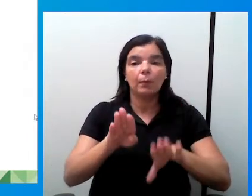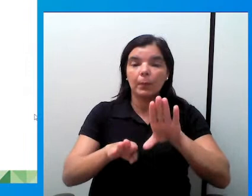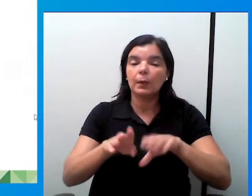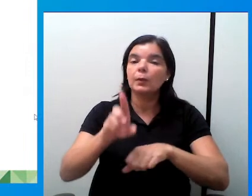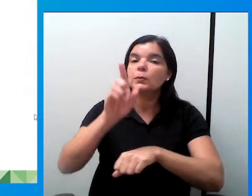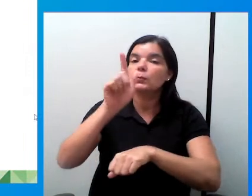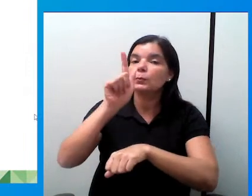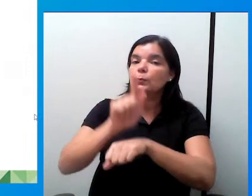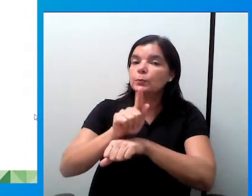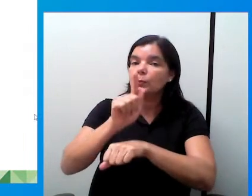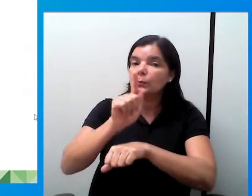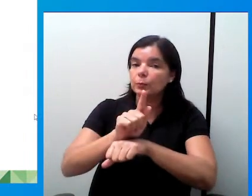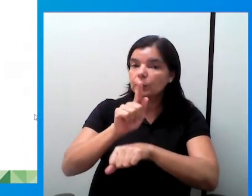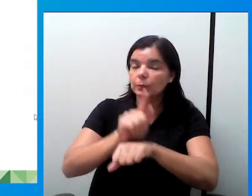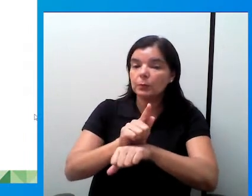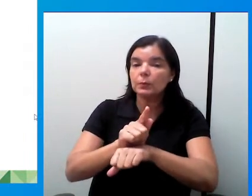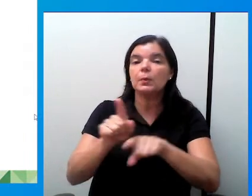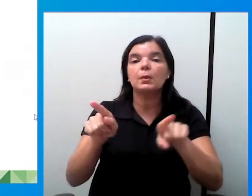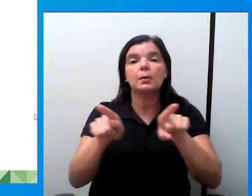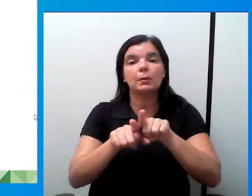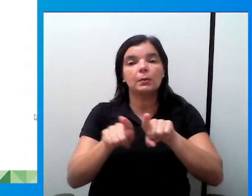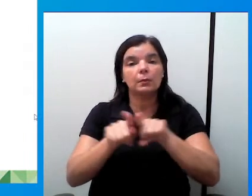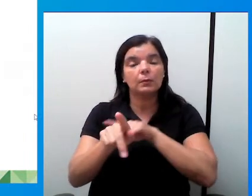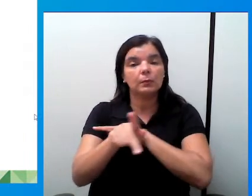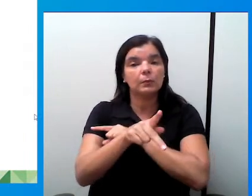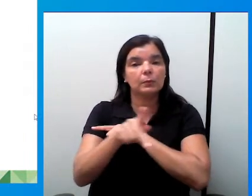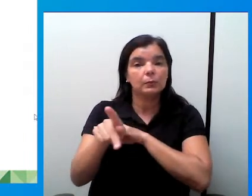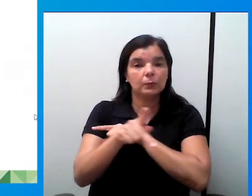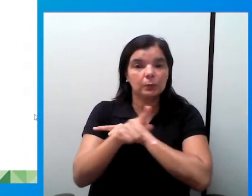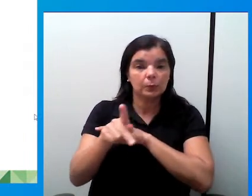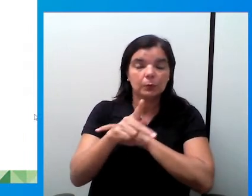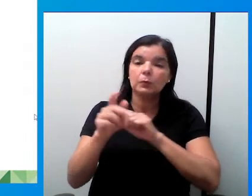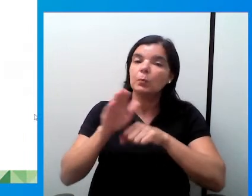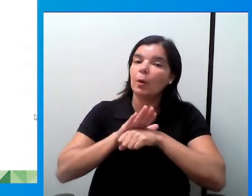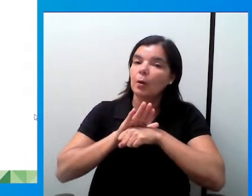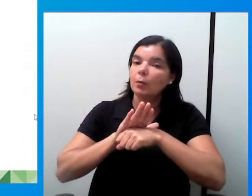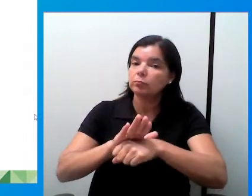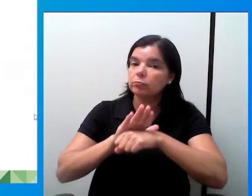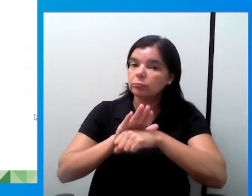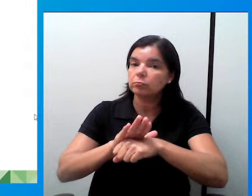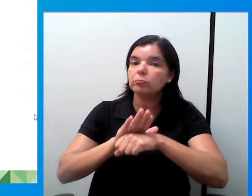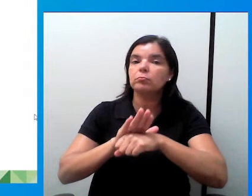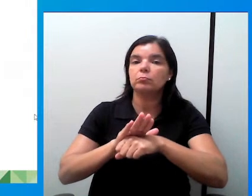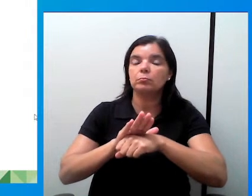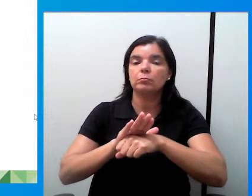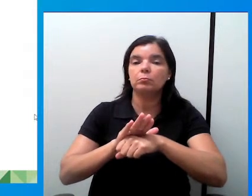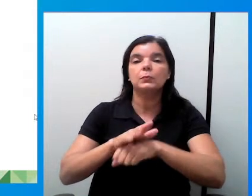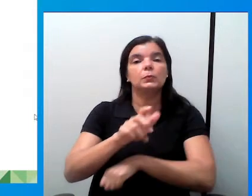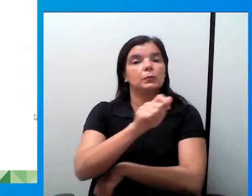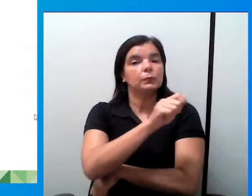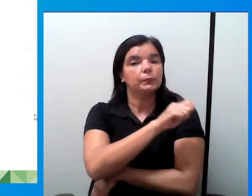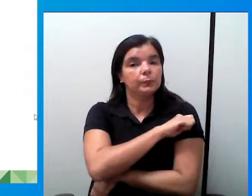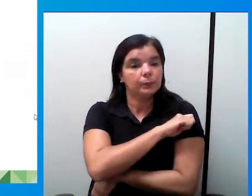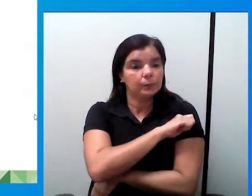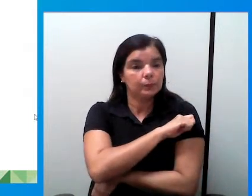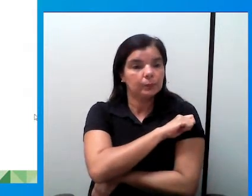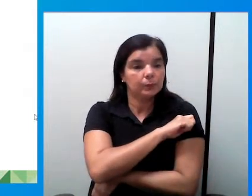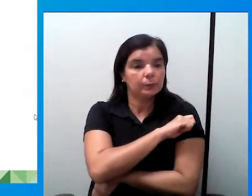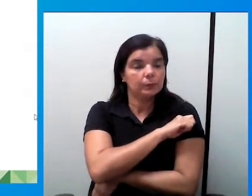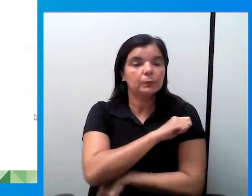também depende dos professores que estão diretamente vinculados aos cursos, depende dos nossos alunos. Quando a gente fala